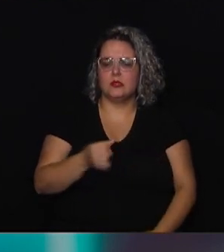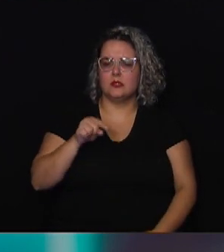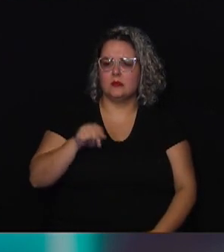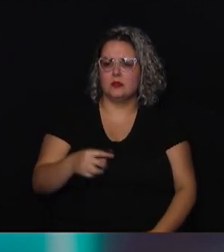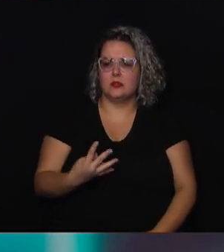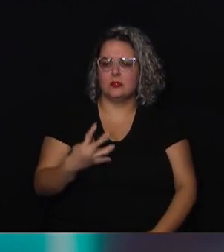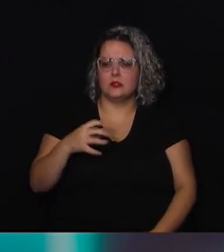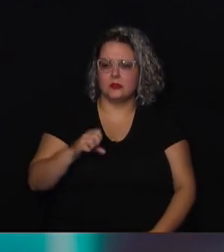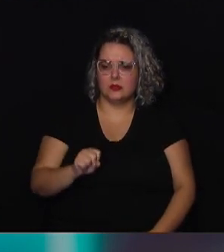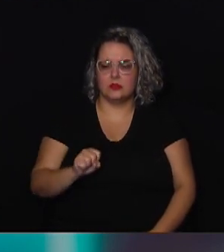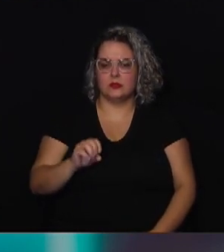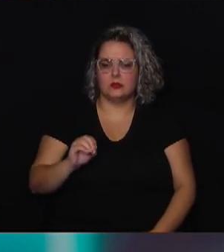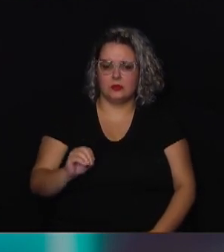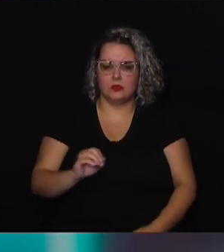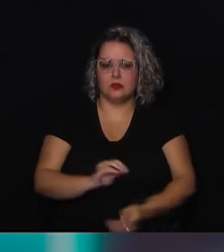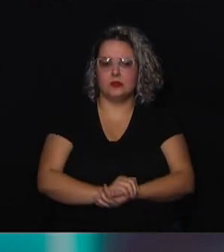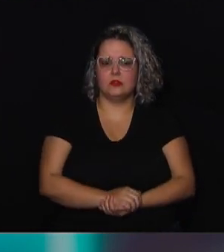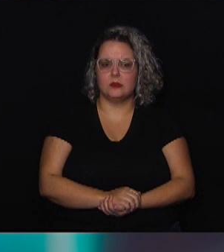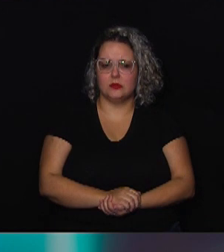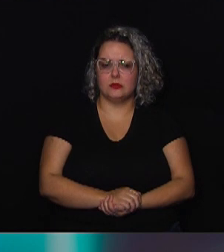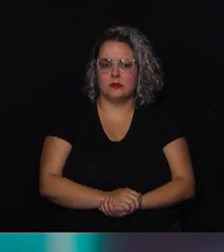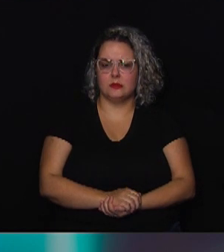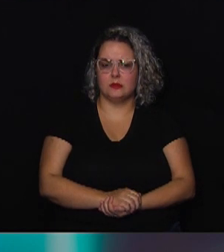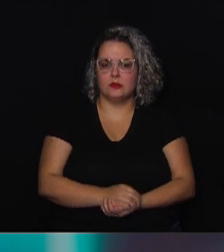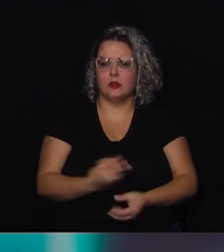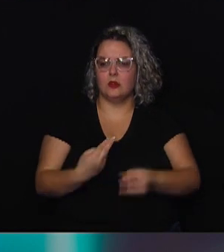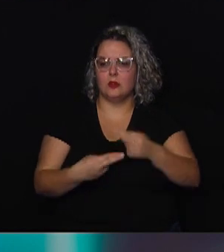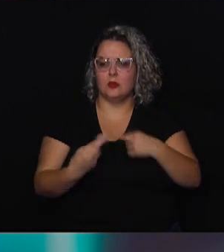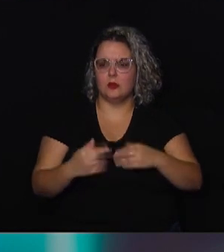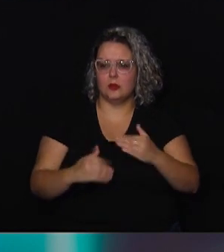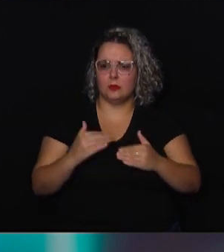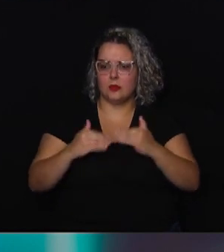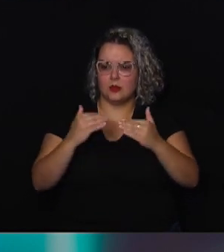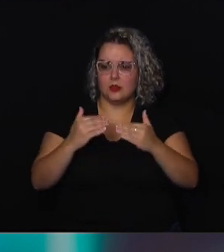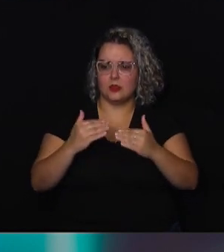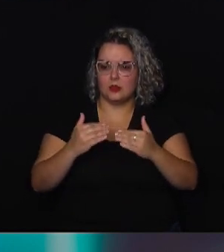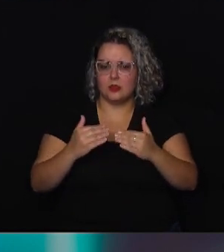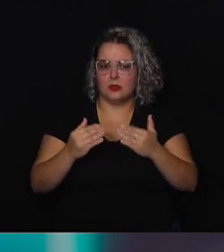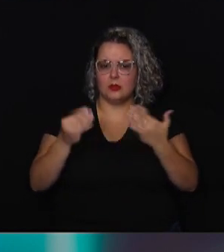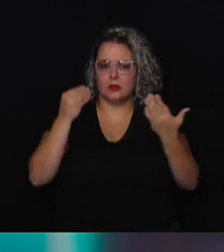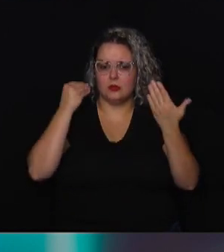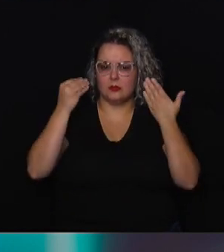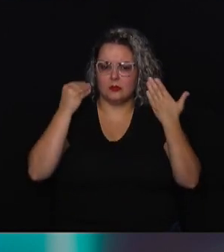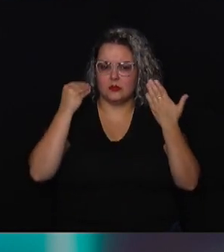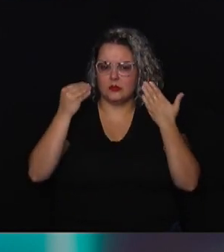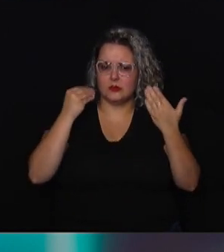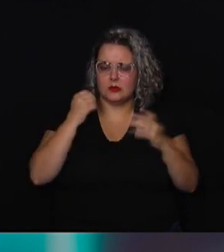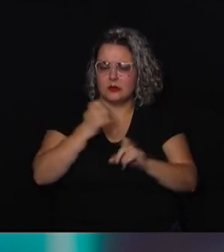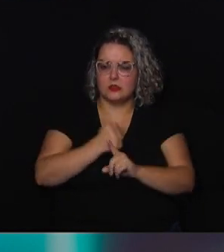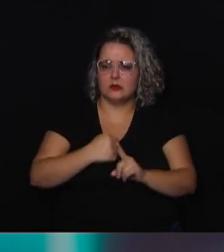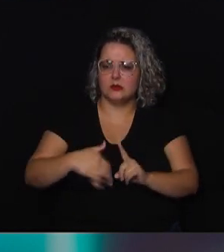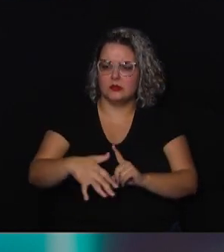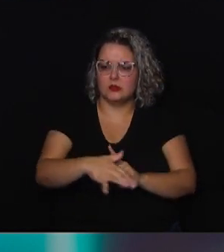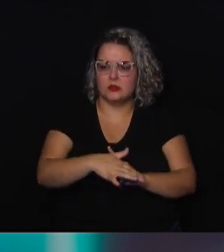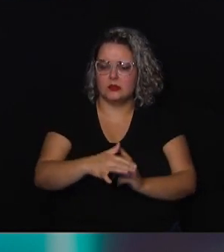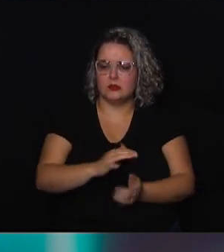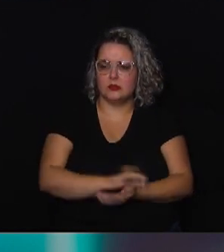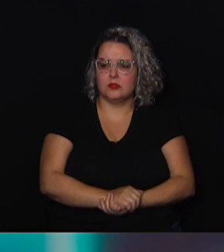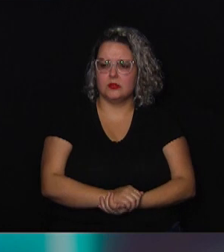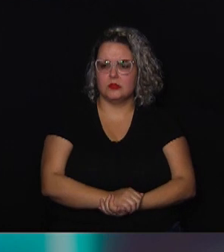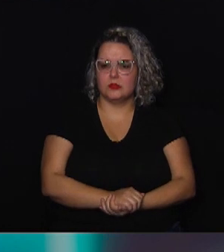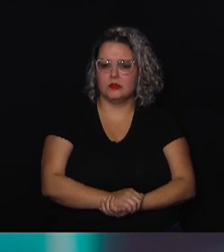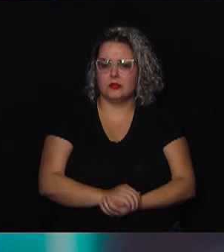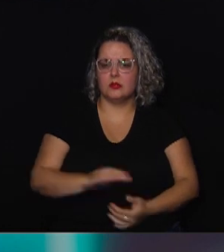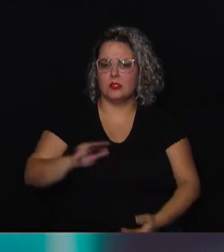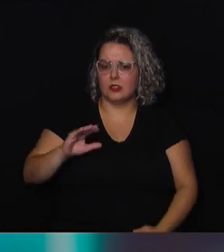36.480. Em relação à produção da atenção psicossocial, que são principalmente os nossos CAPs,